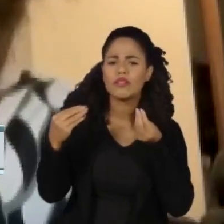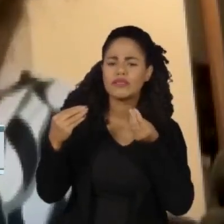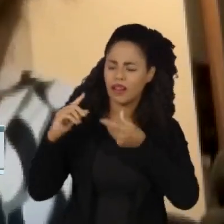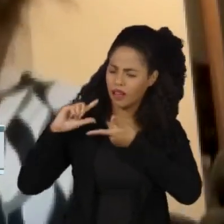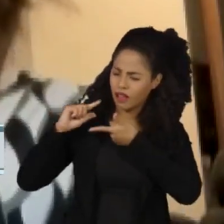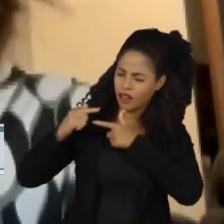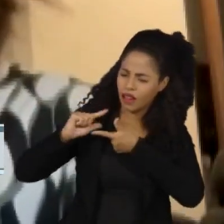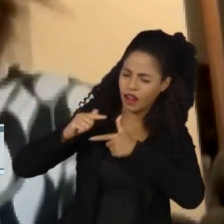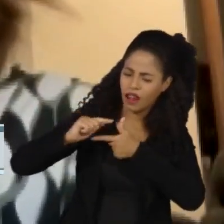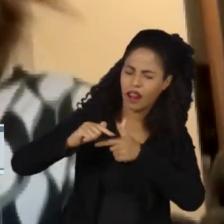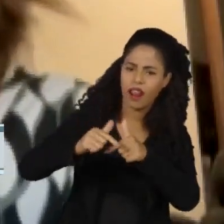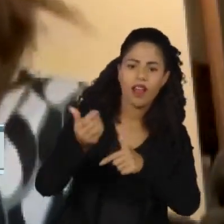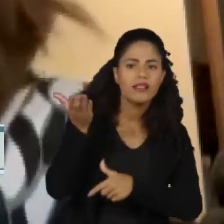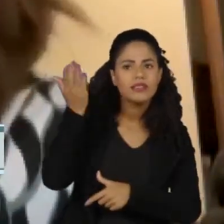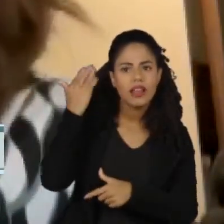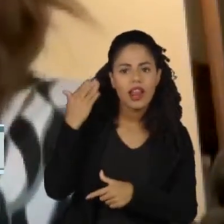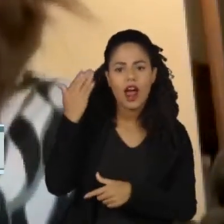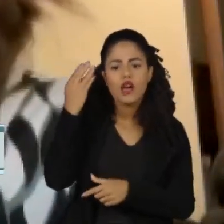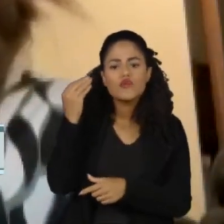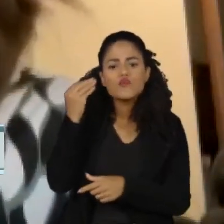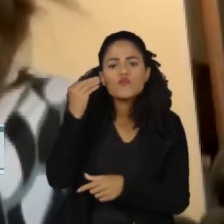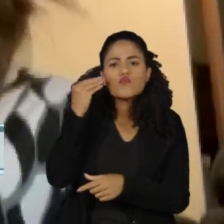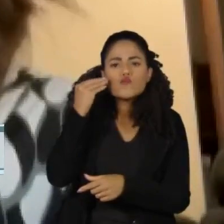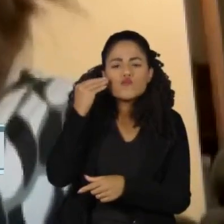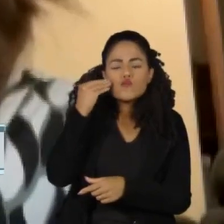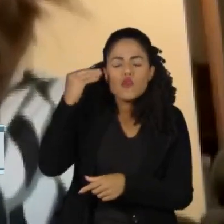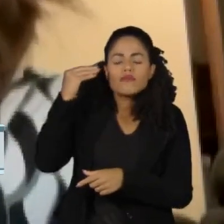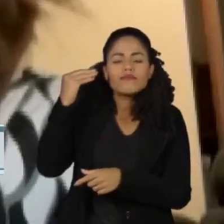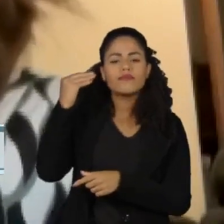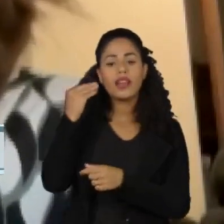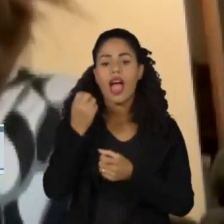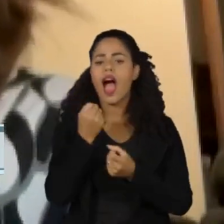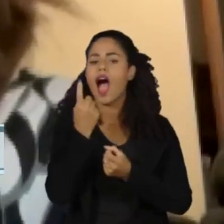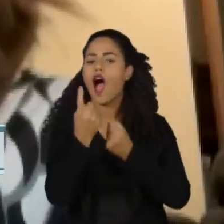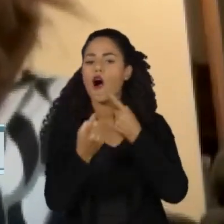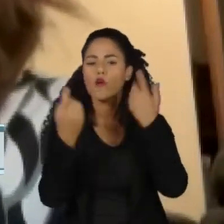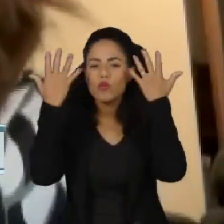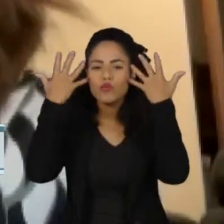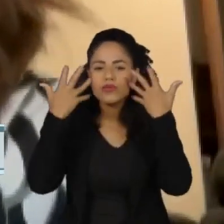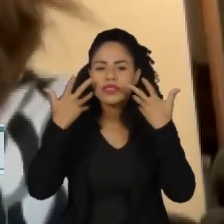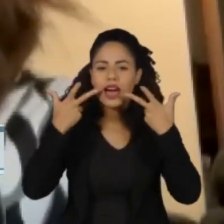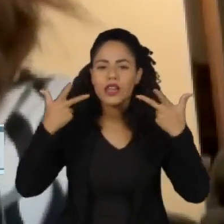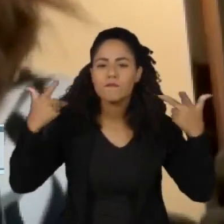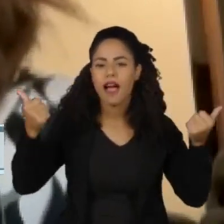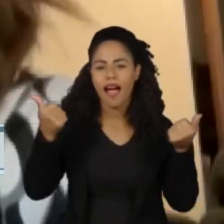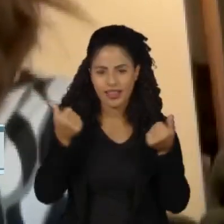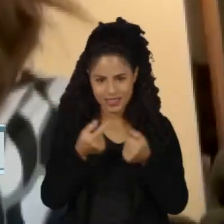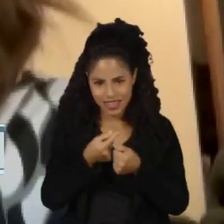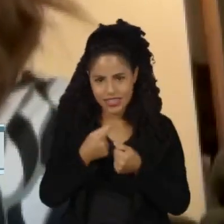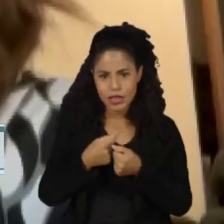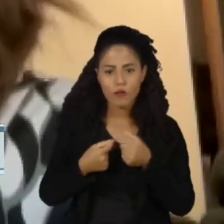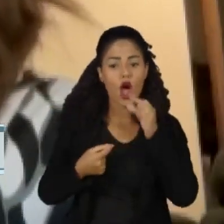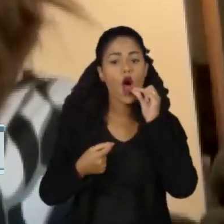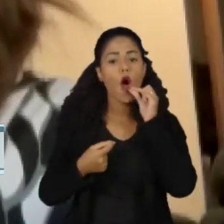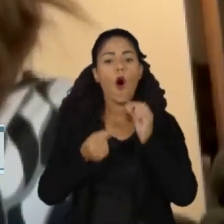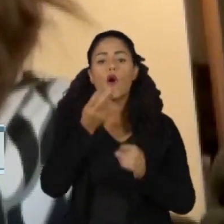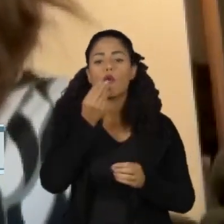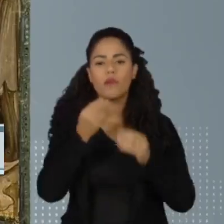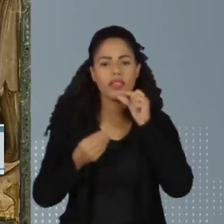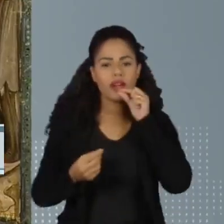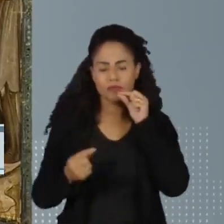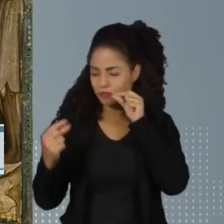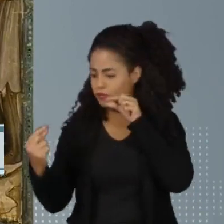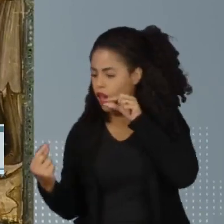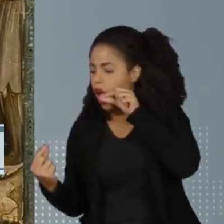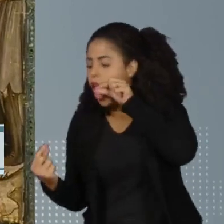dos mamíferos de dar não só dos mamíferos de alguns animais de dar para o bebê na boca do bebê o alimento